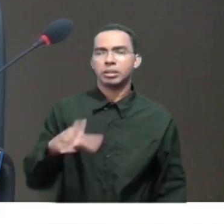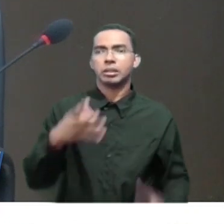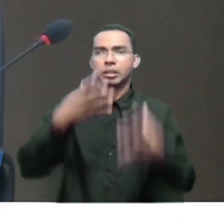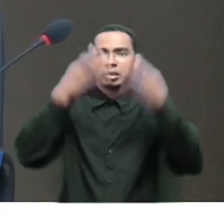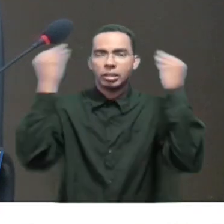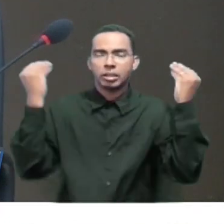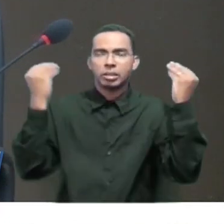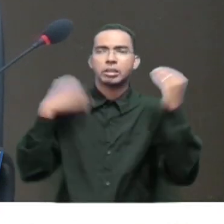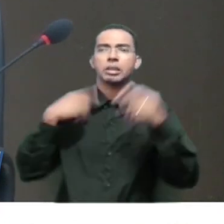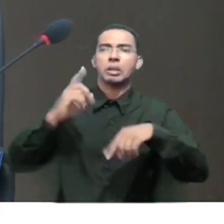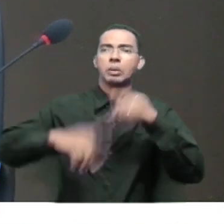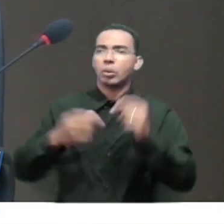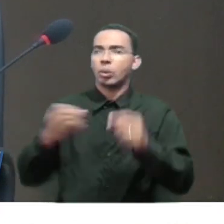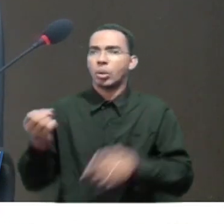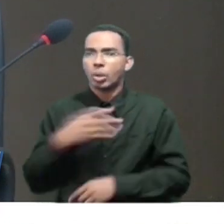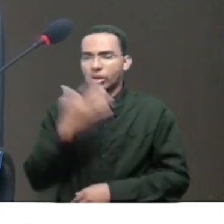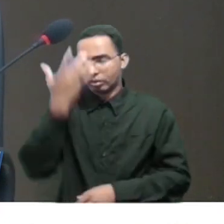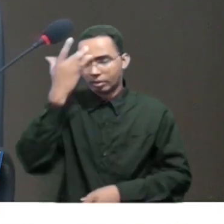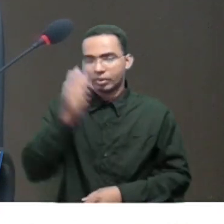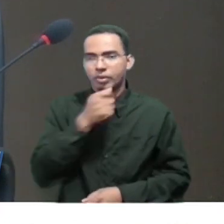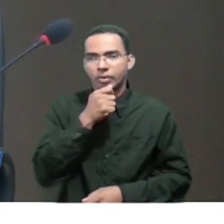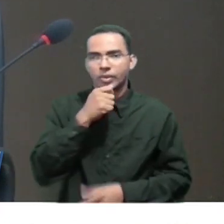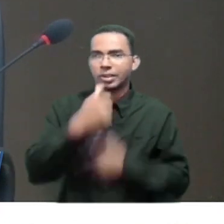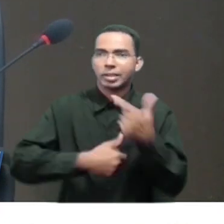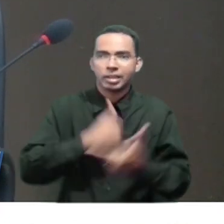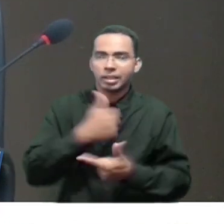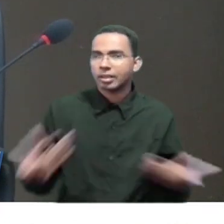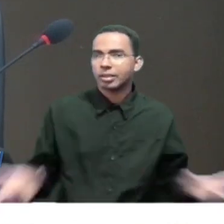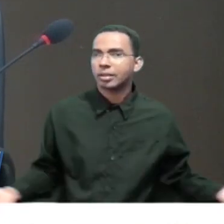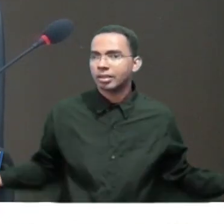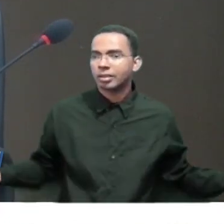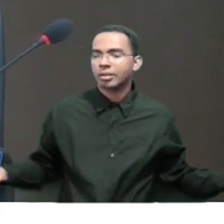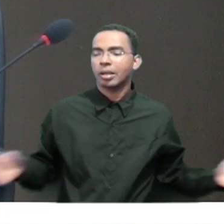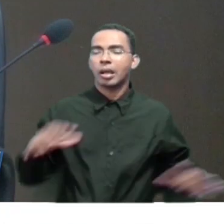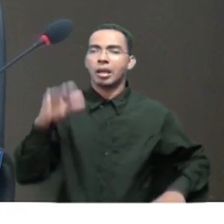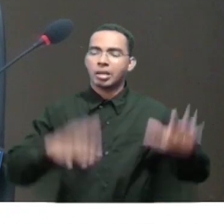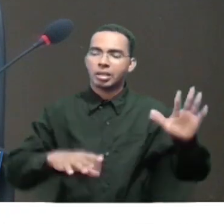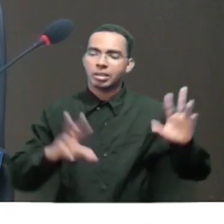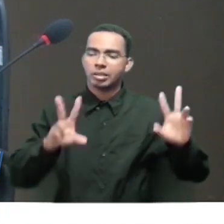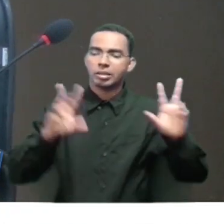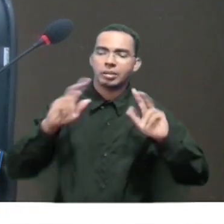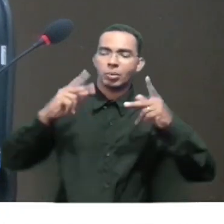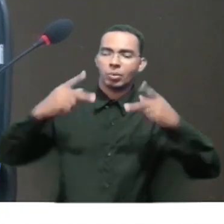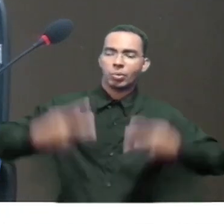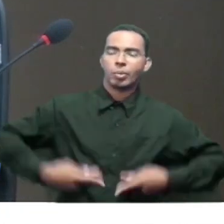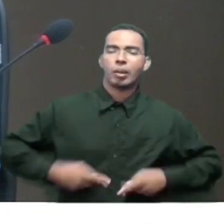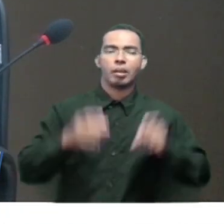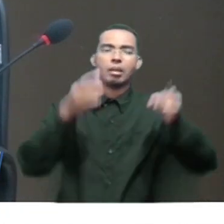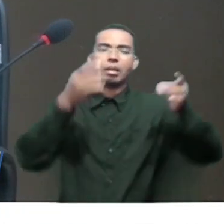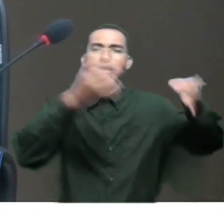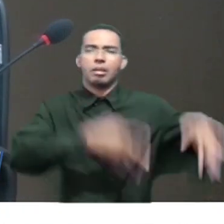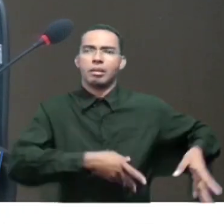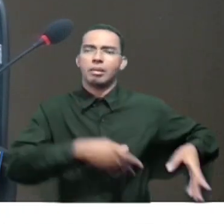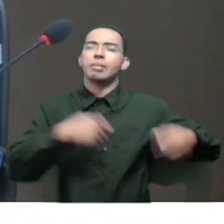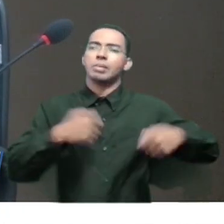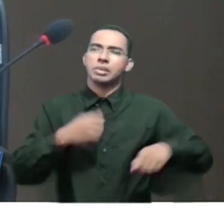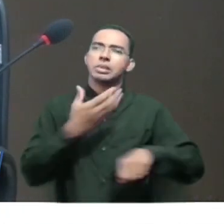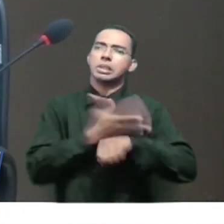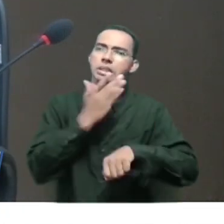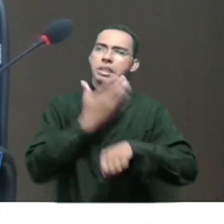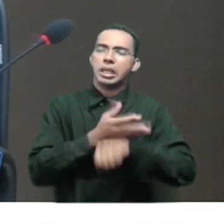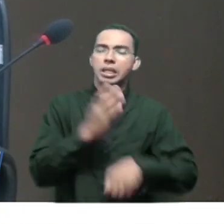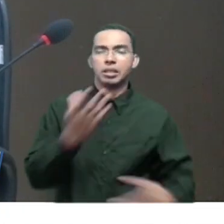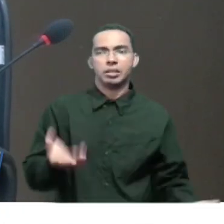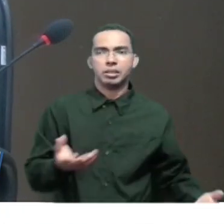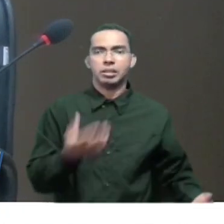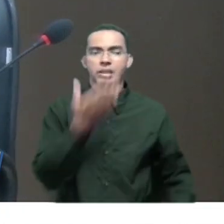novos, mas não tem quem opera, às vezes a questão humana está sendo deixada de lado, precisa dar mais treinamentos, para